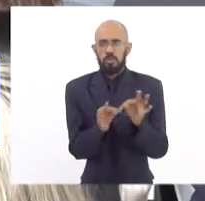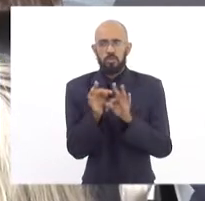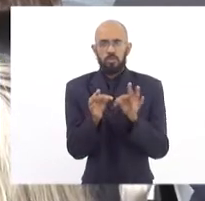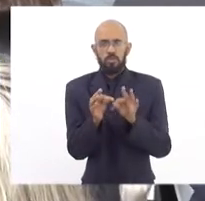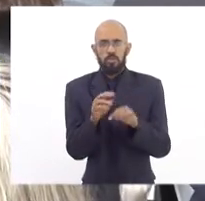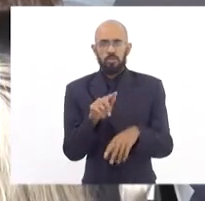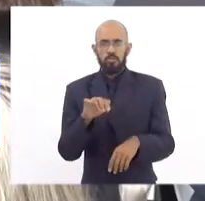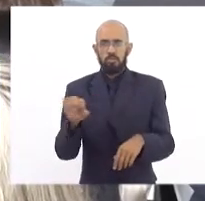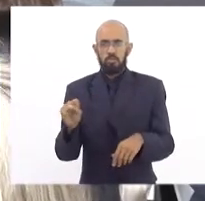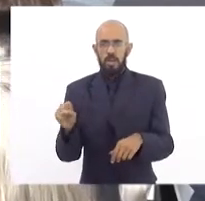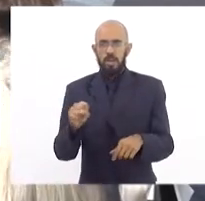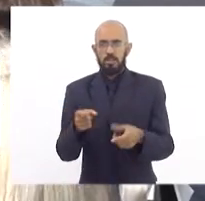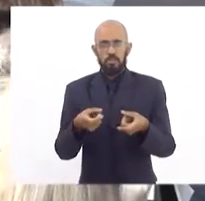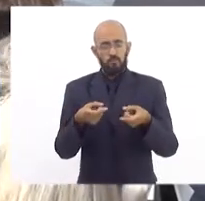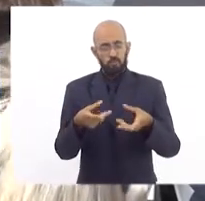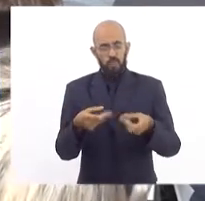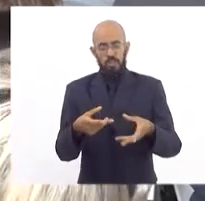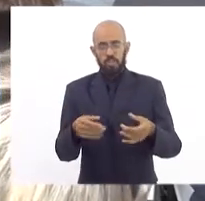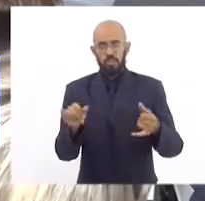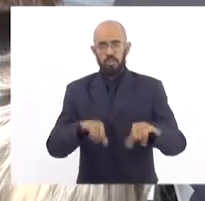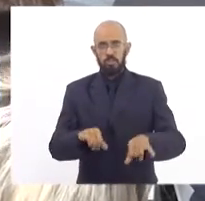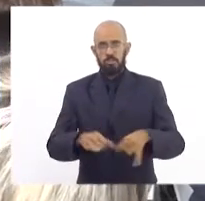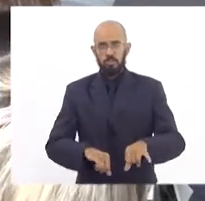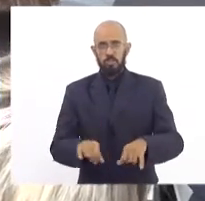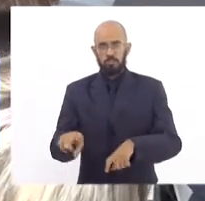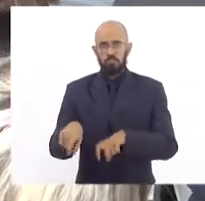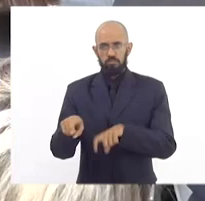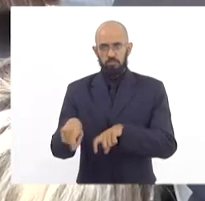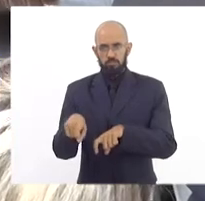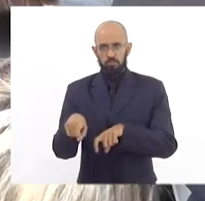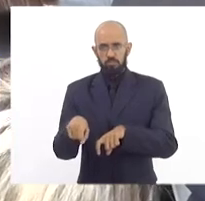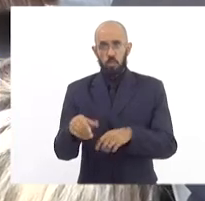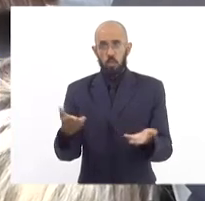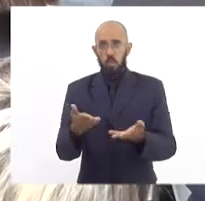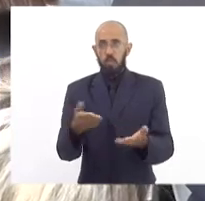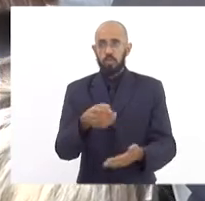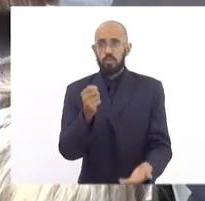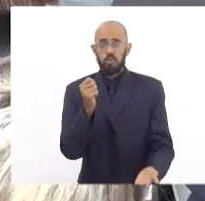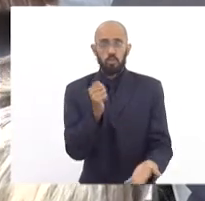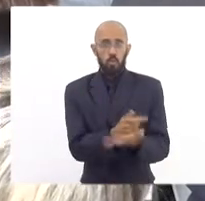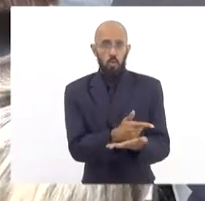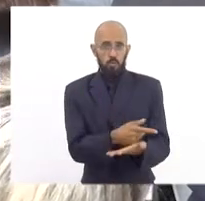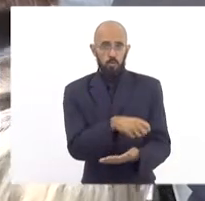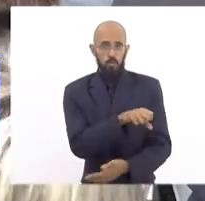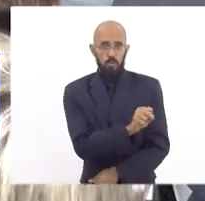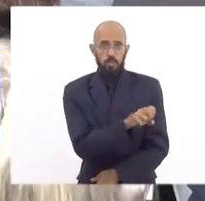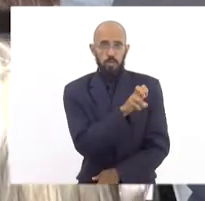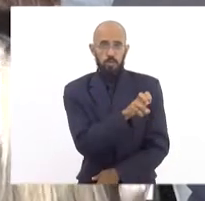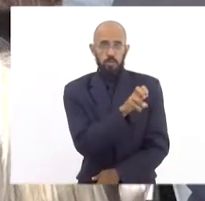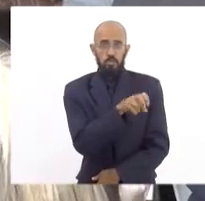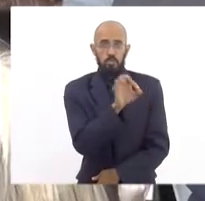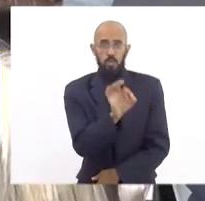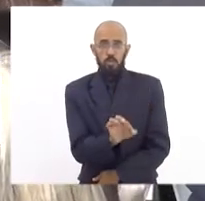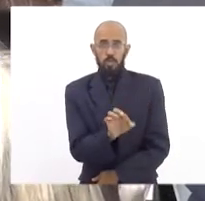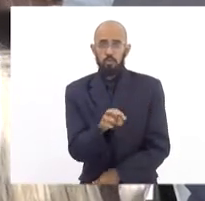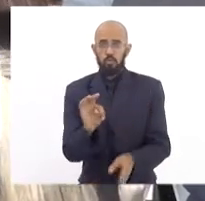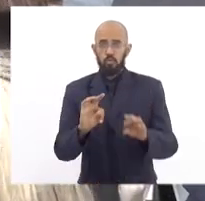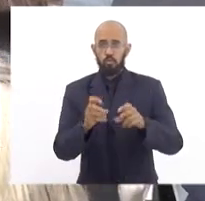fertilizantes. O Brasil hoje importa 85% de todo o fertilizante